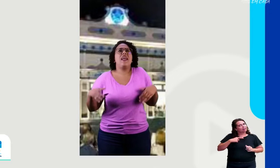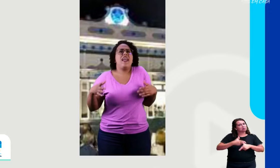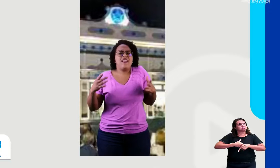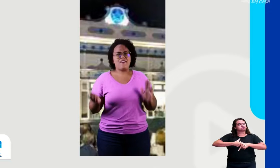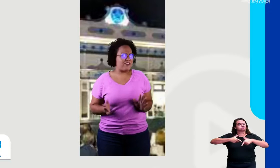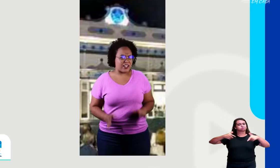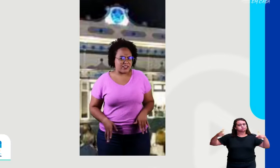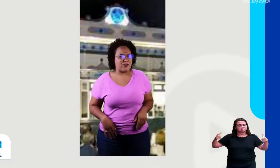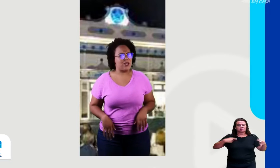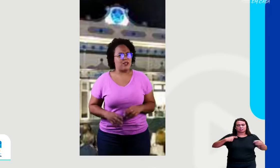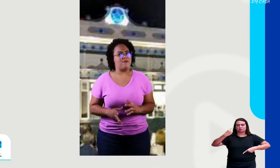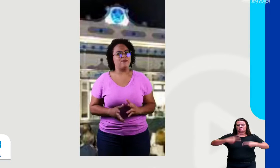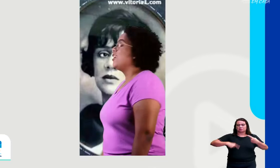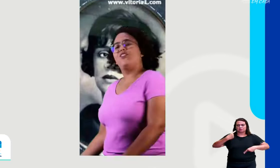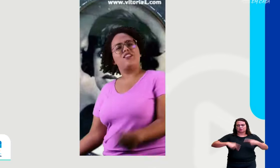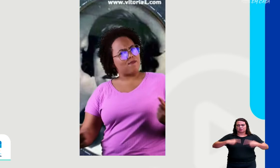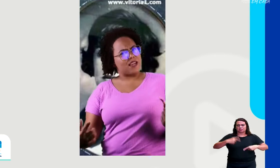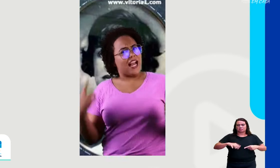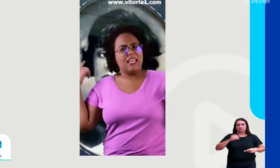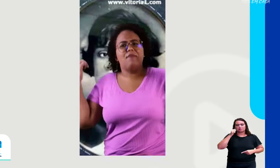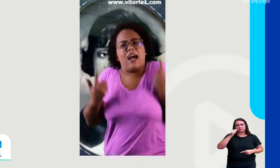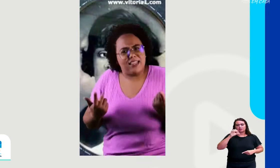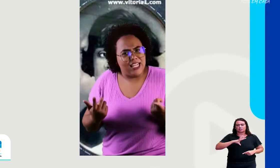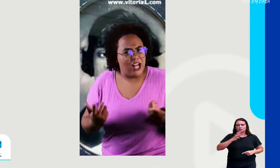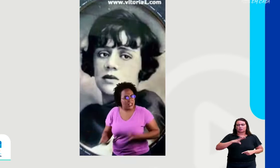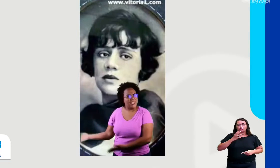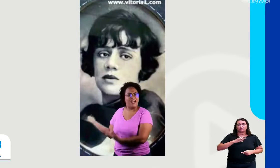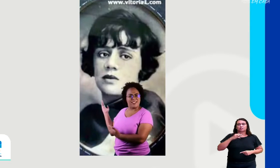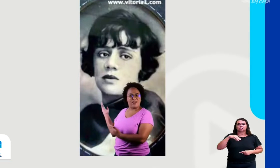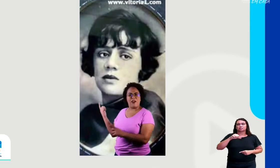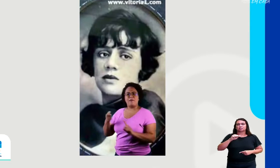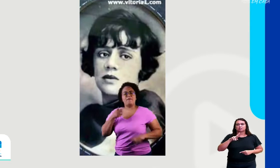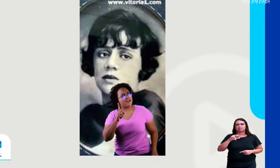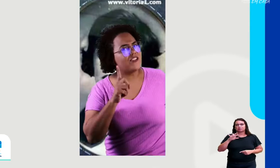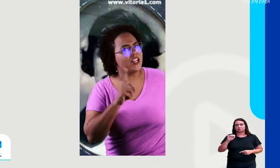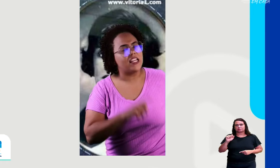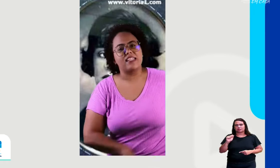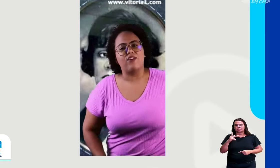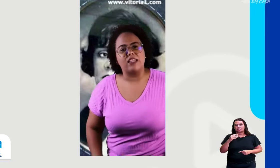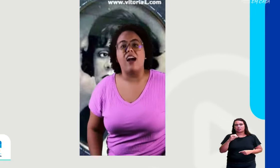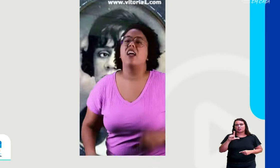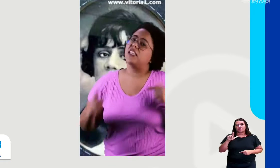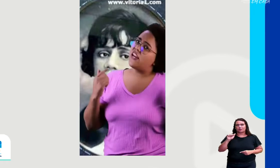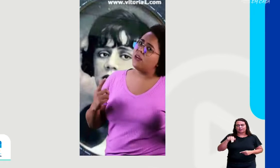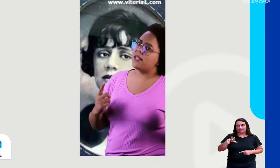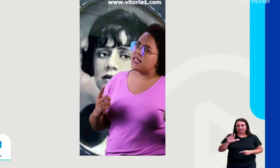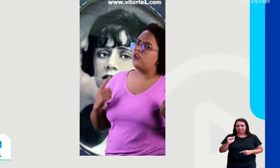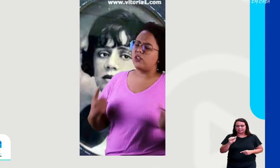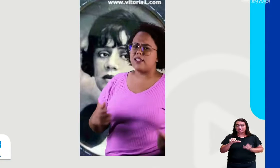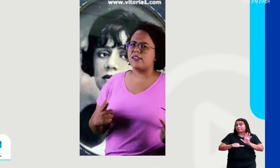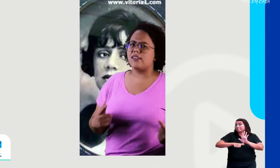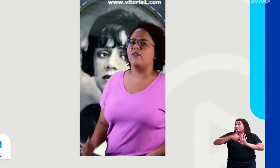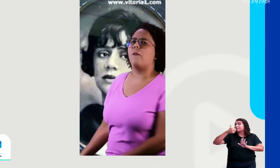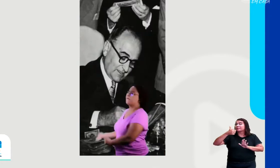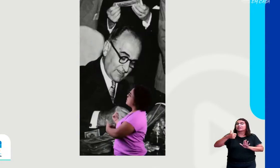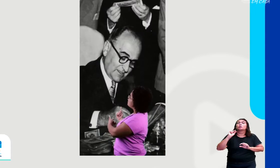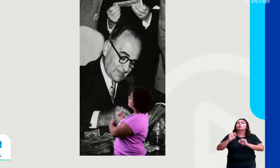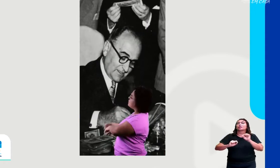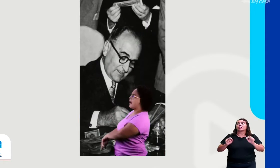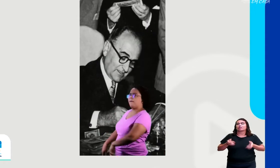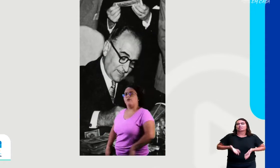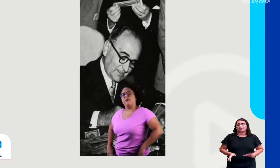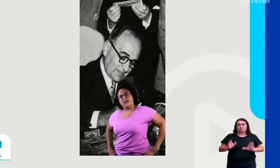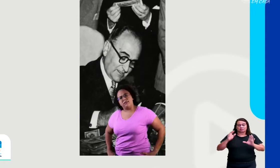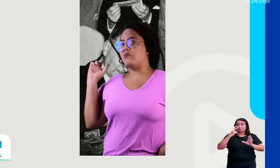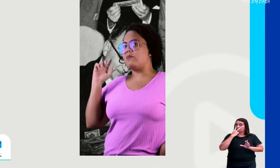ousadas, bem à frente do seu tempo. Tu sabia que Marta de Holanda, que foi a primeira vitoriense a votar, teve que pedir autorização ao